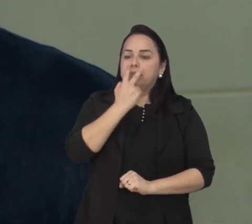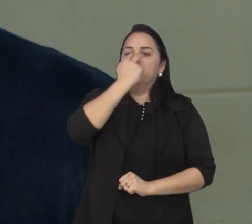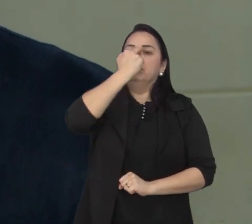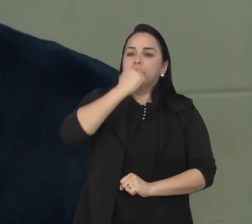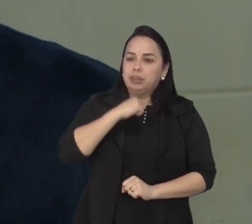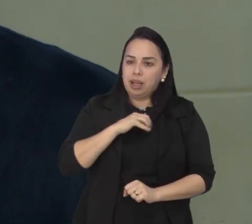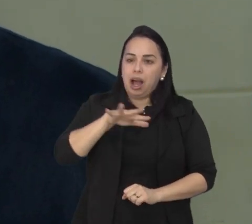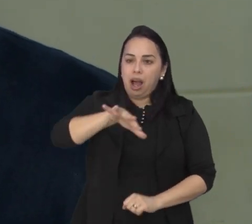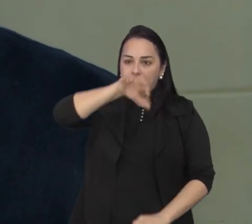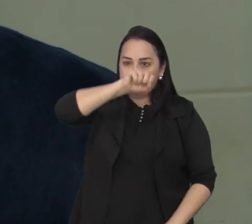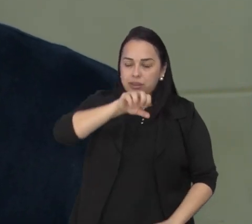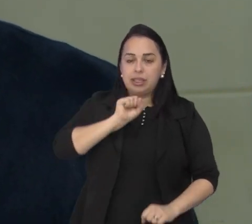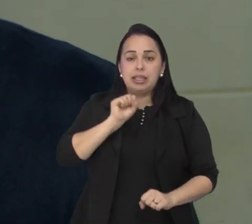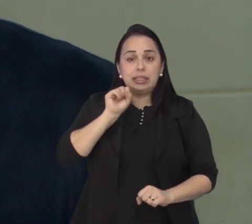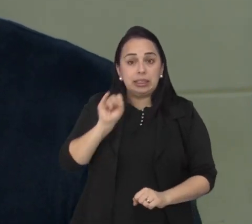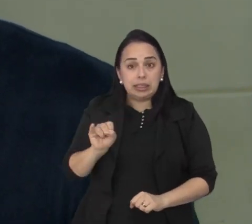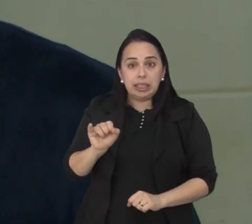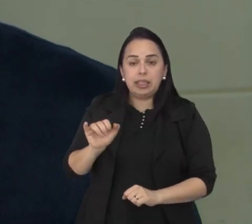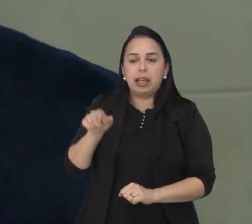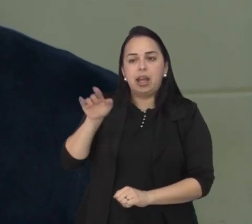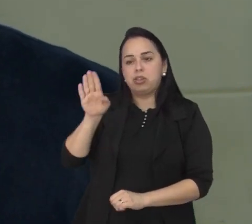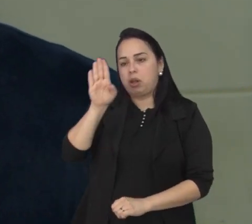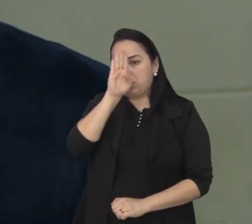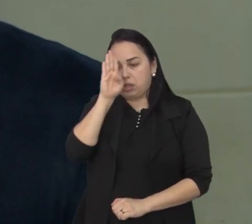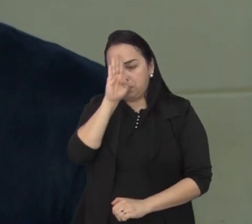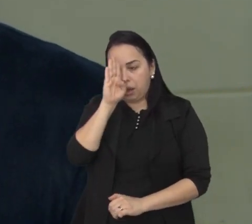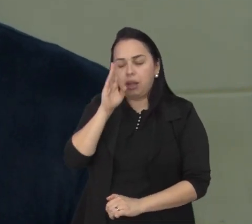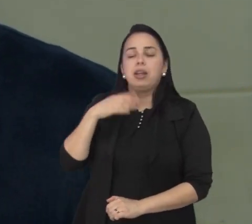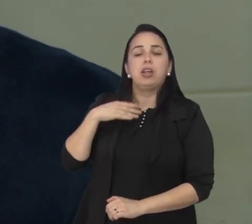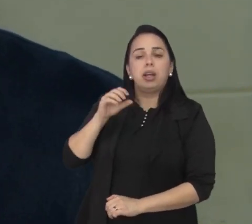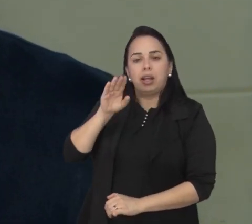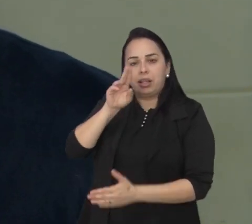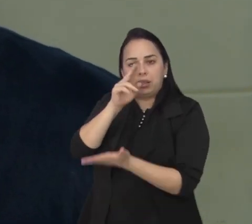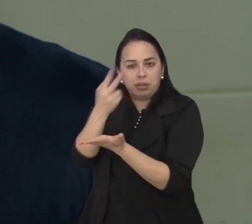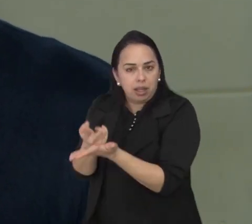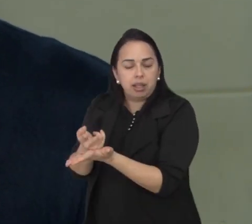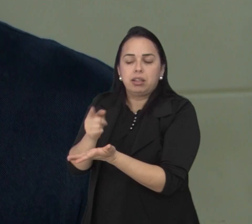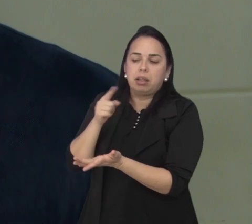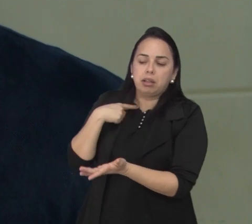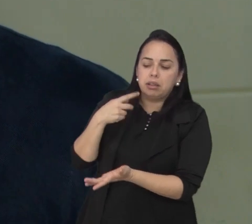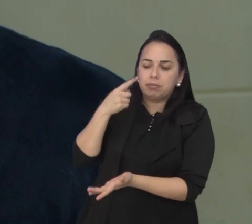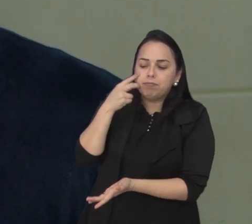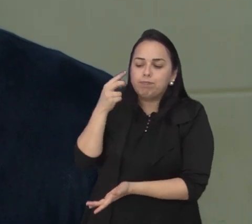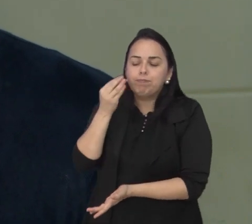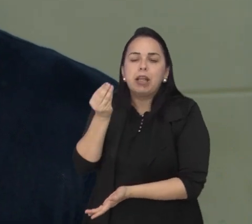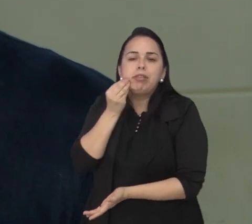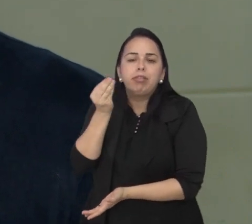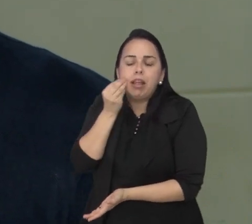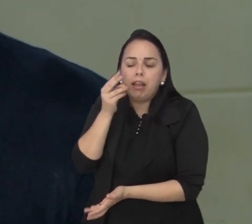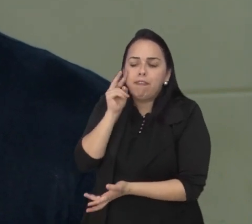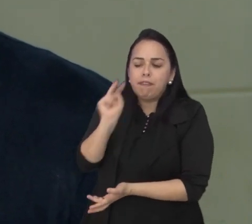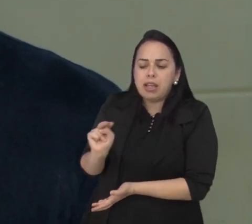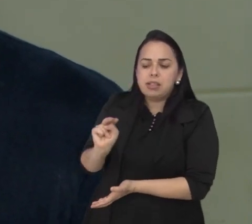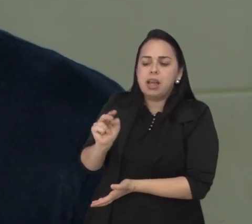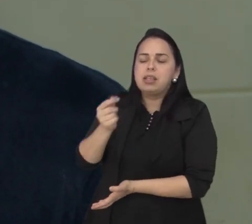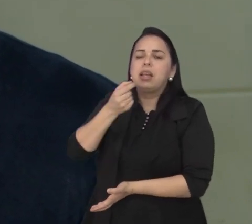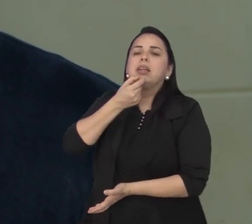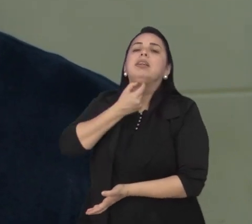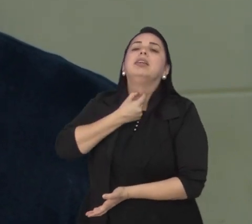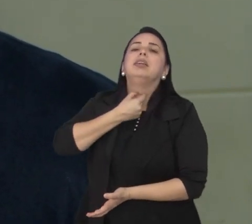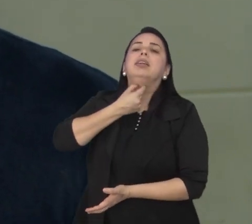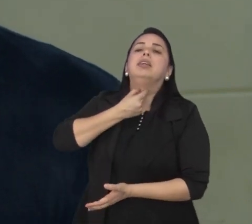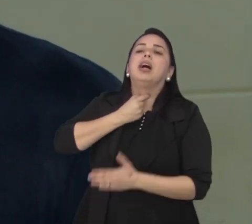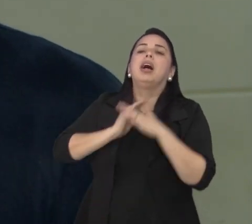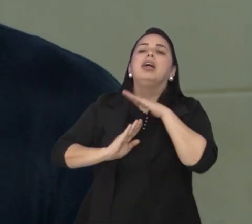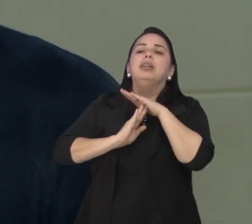precisa verificar. É claro que às vezes, se não é uma parada ou se o paciente desmaia, a gente tenta ver também se há algo obstruindo na região da boca do paciente